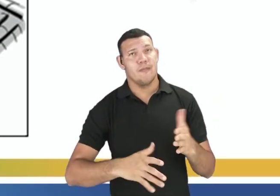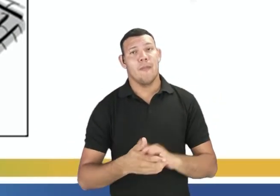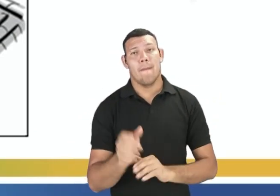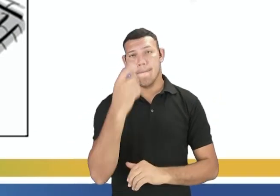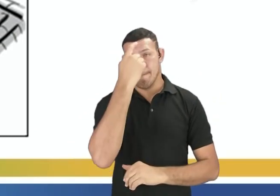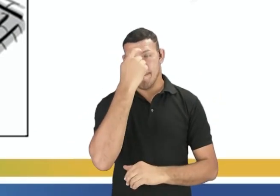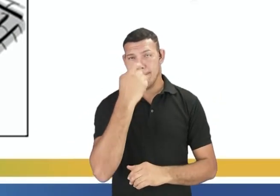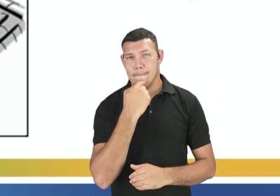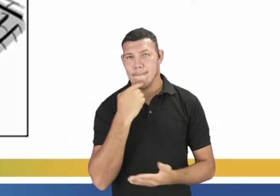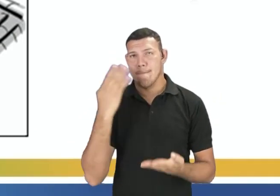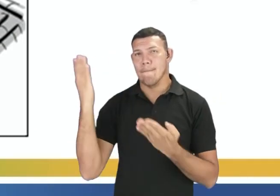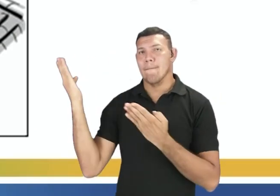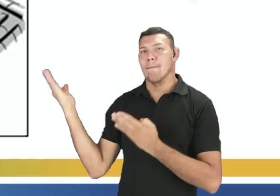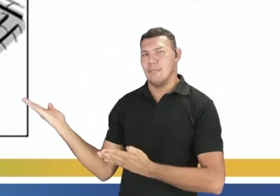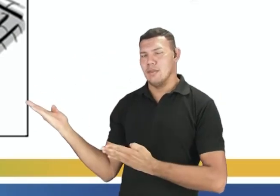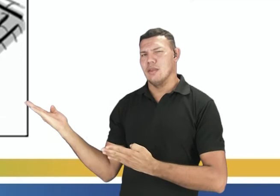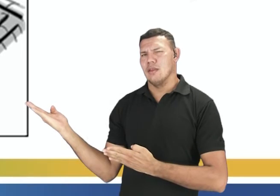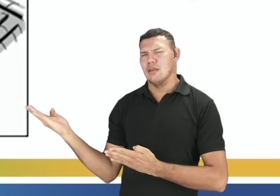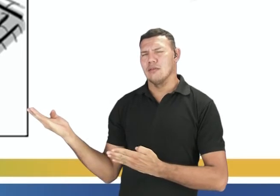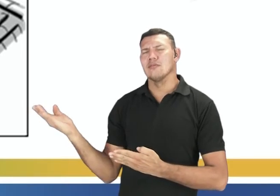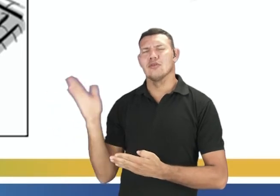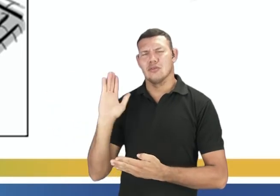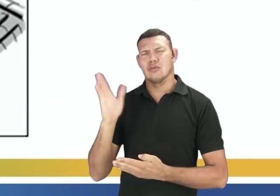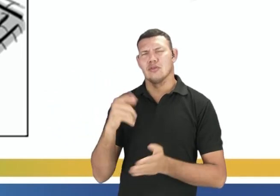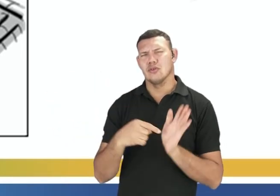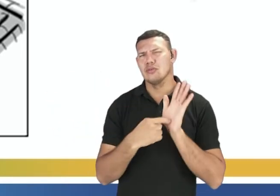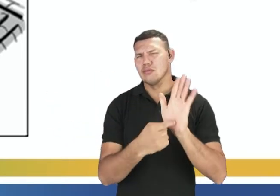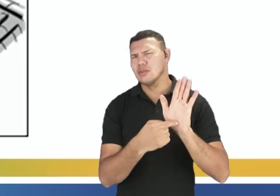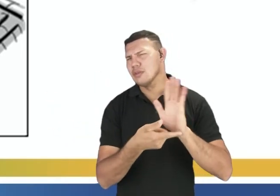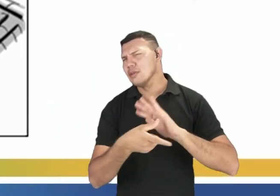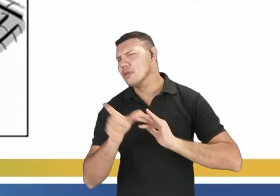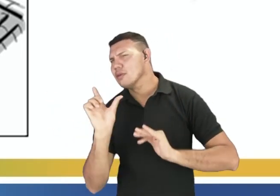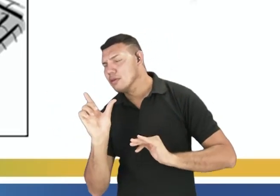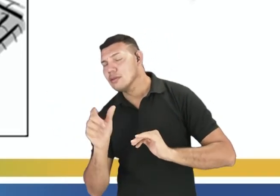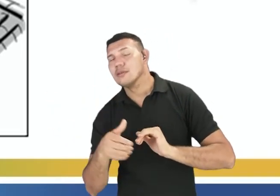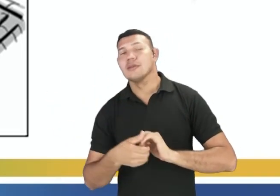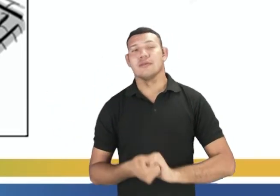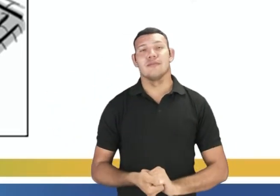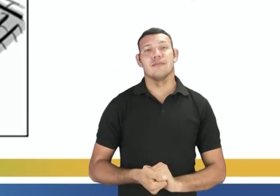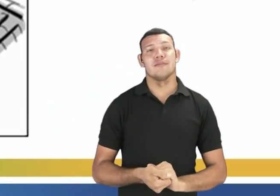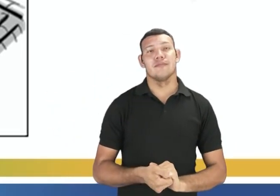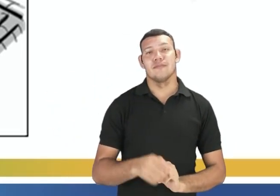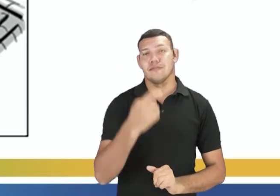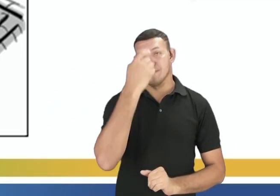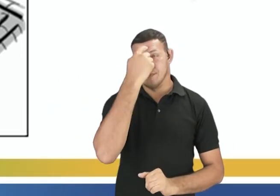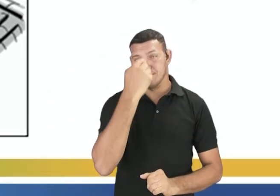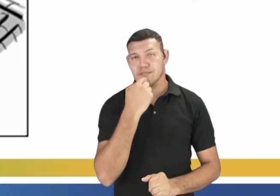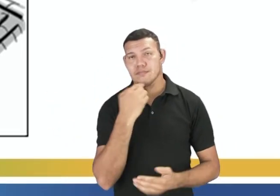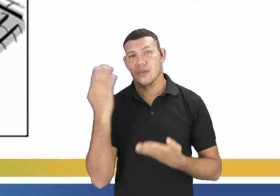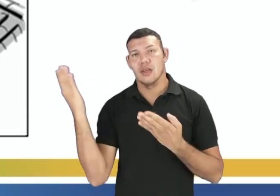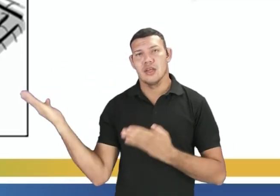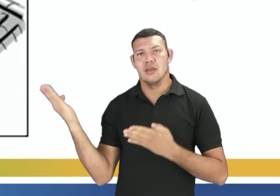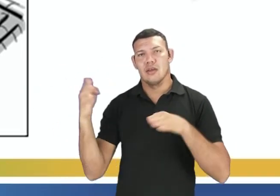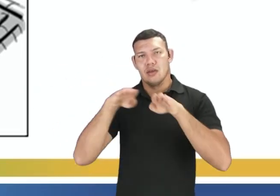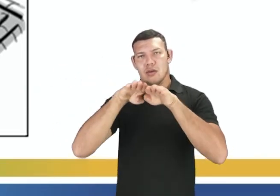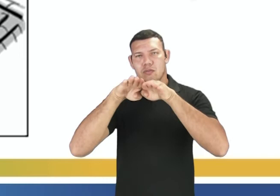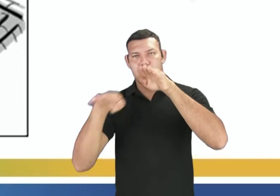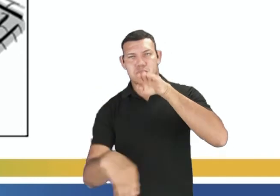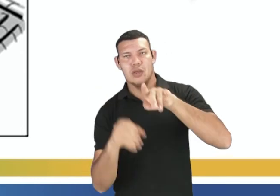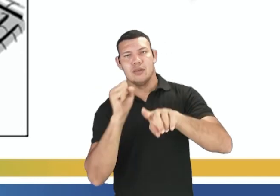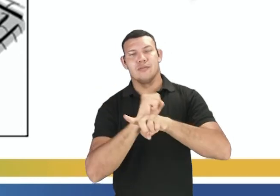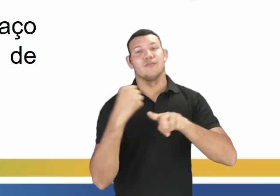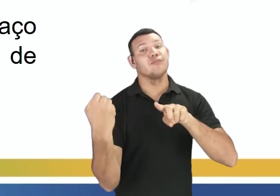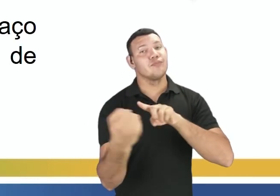essa imagem que até já foi passado nessa imagem aí, né? Então vejamos essa imagem que eu estava falando de uma desigualdade social,